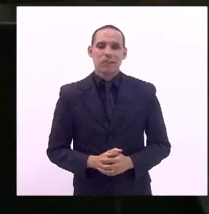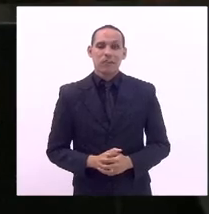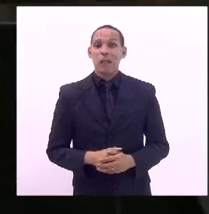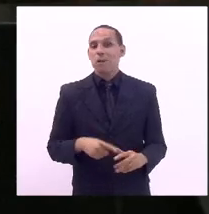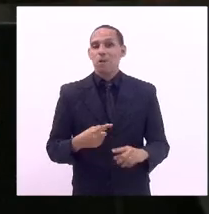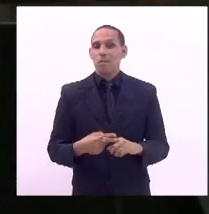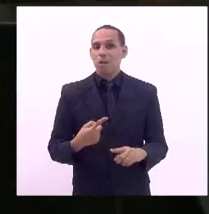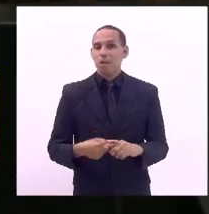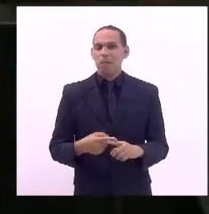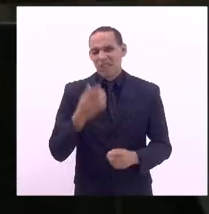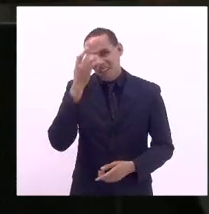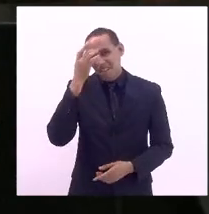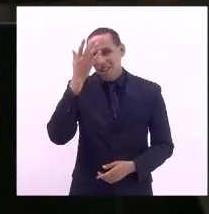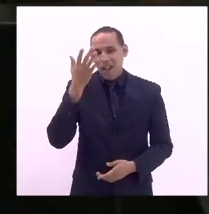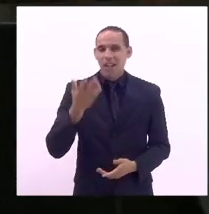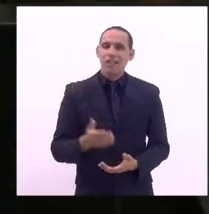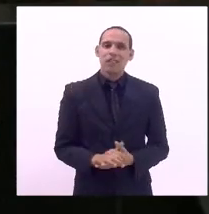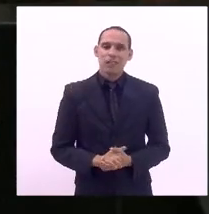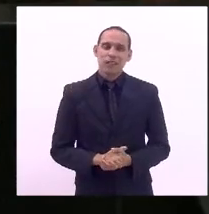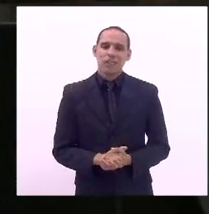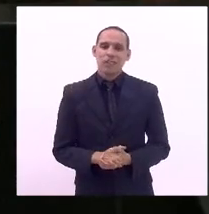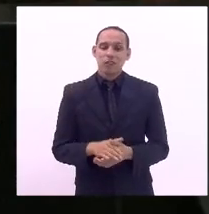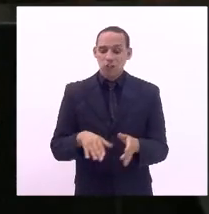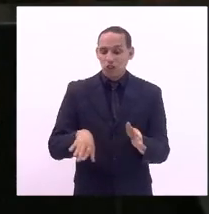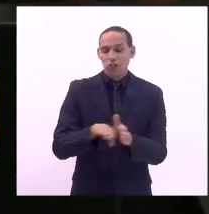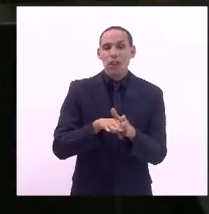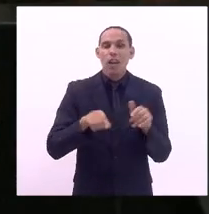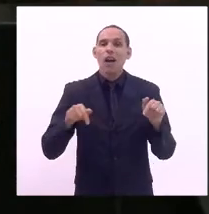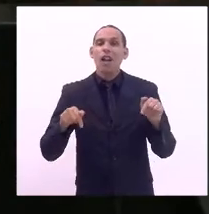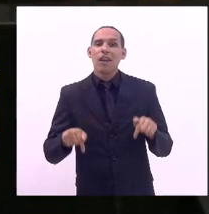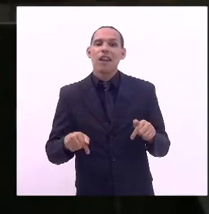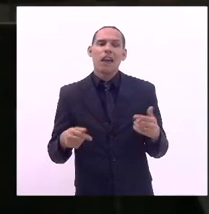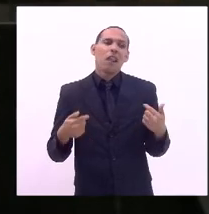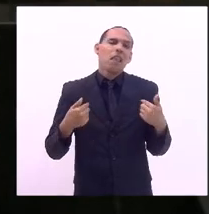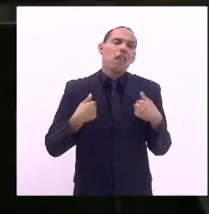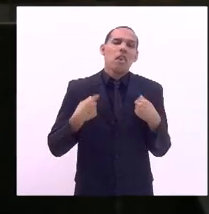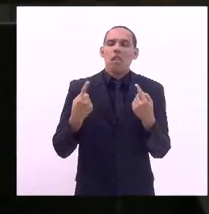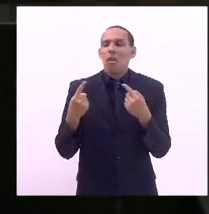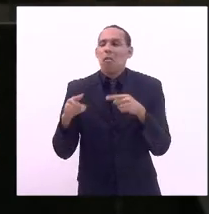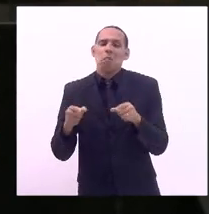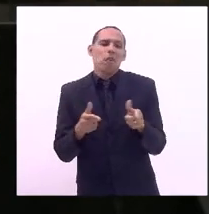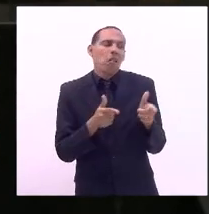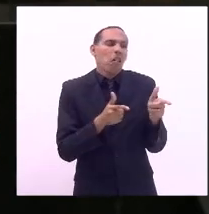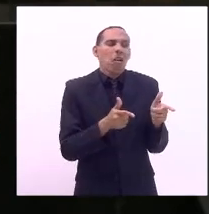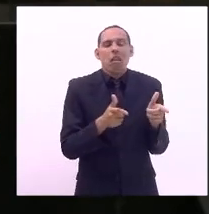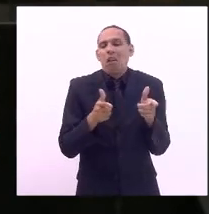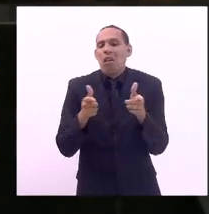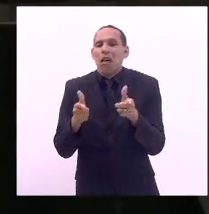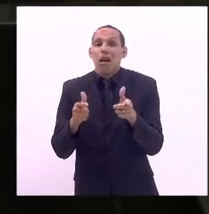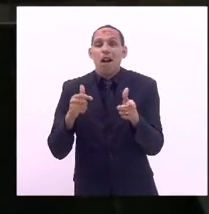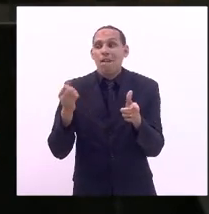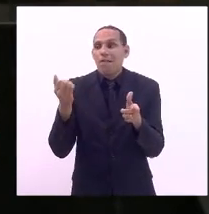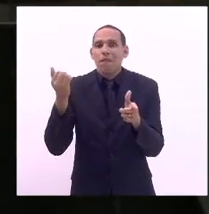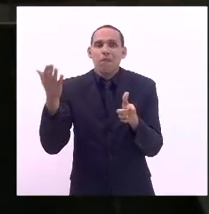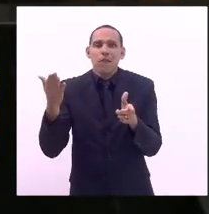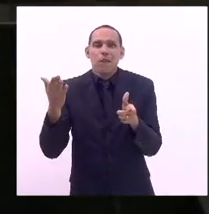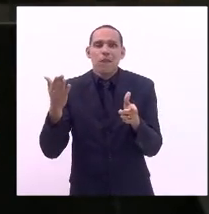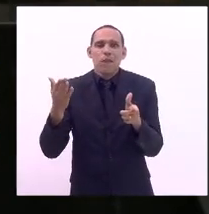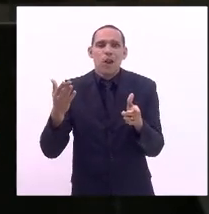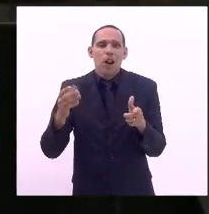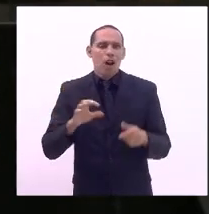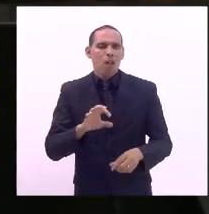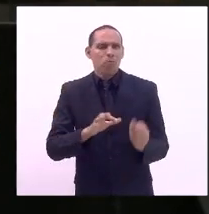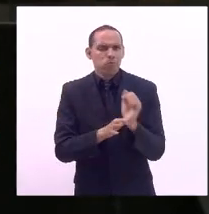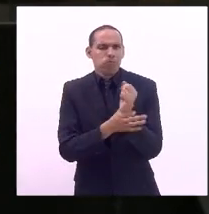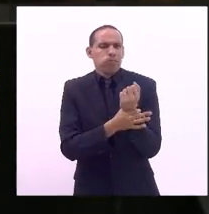Porque é muito fácil chegar aqui e ficar, ah, eu sou contra o armamento. E aí chega lá fora, sai com um montão de